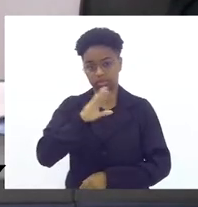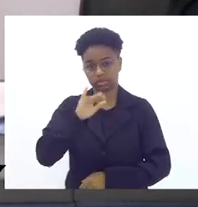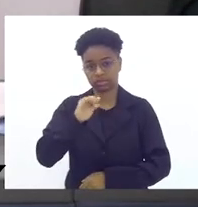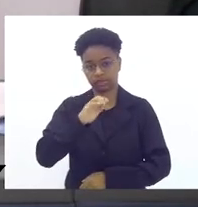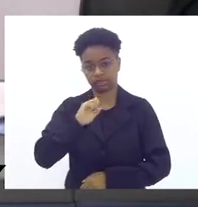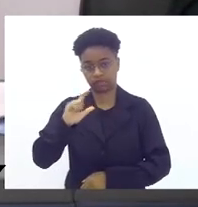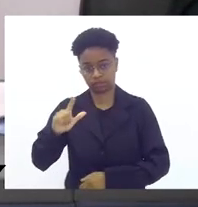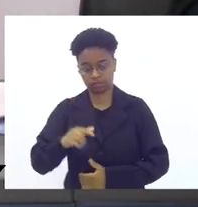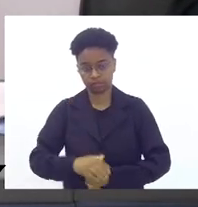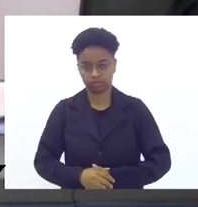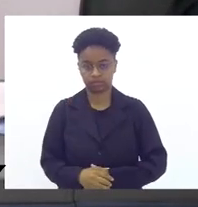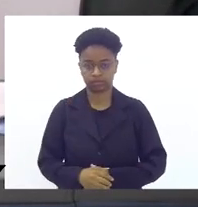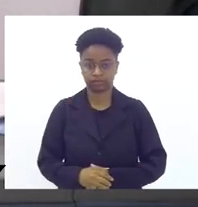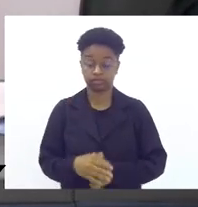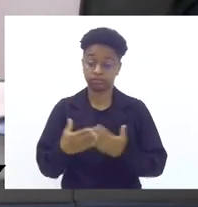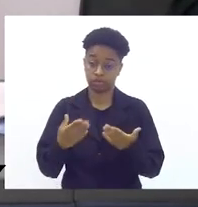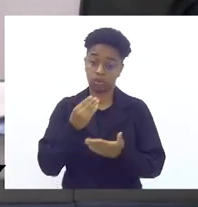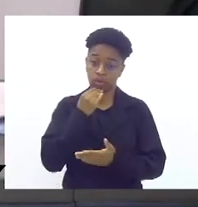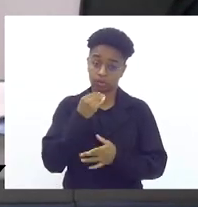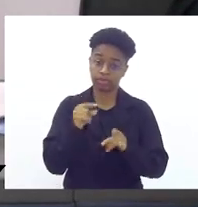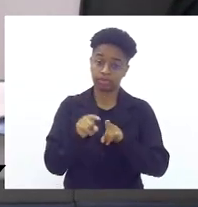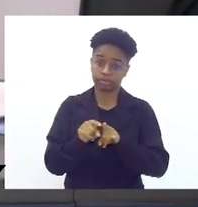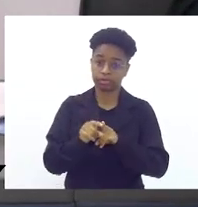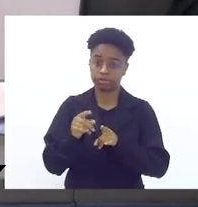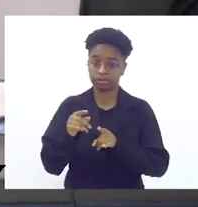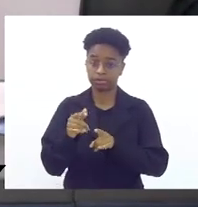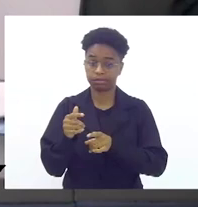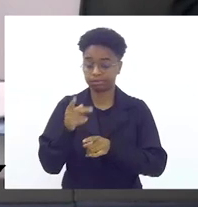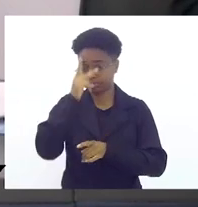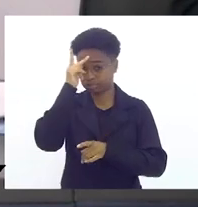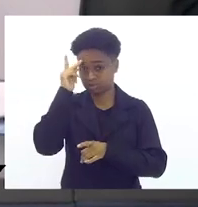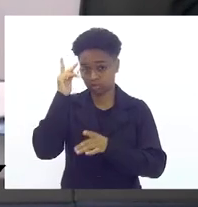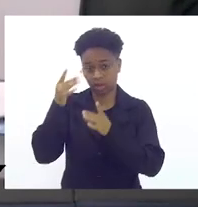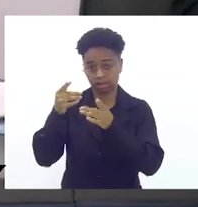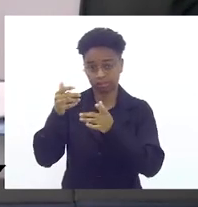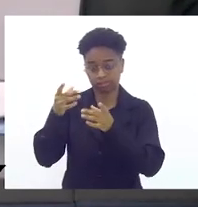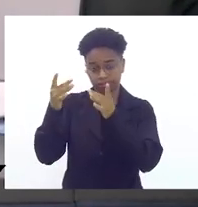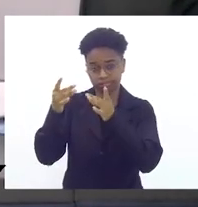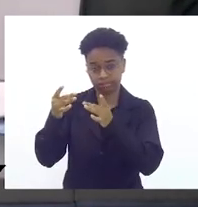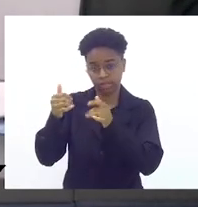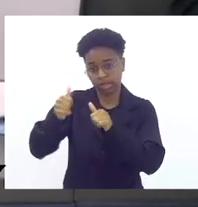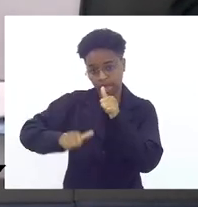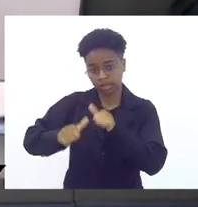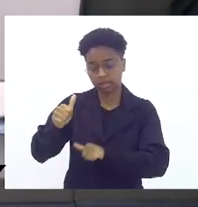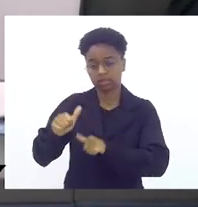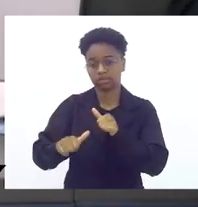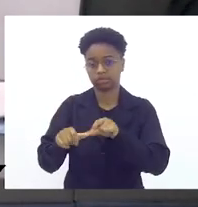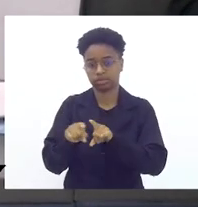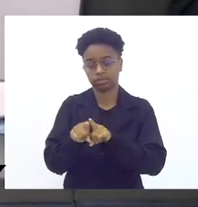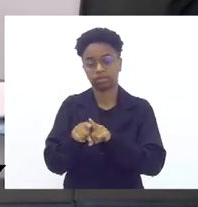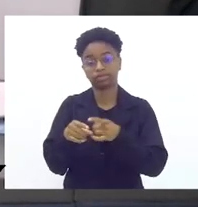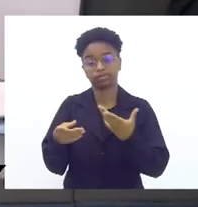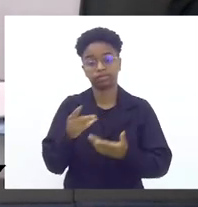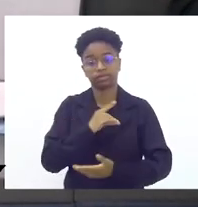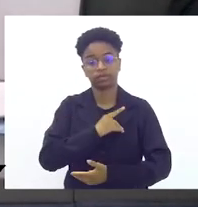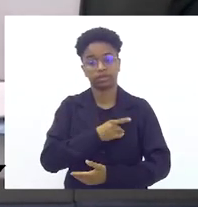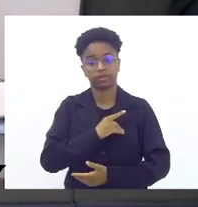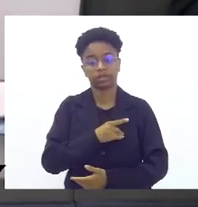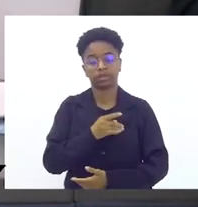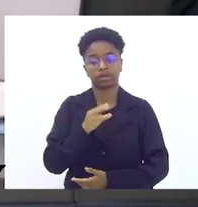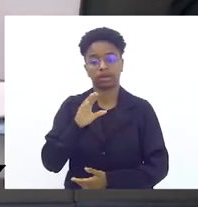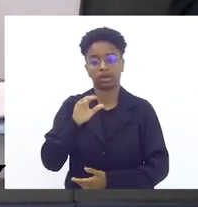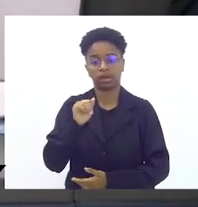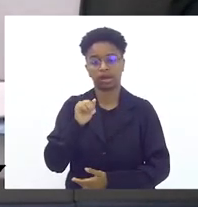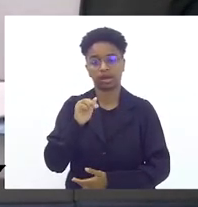e claro os peritos que estão analisando e o delegado Rangel Carlos